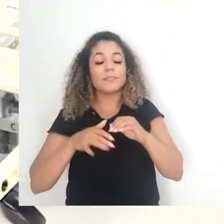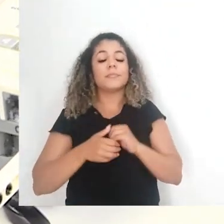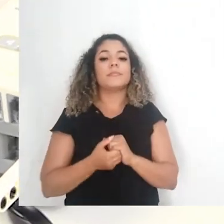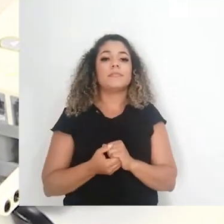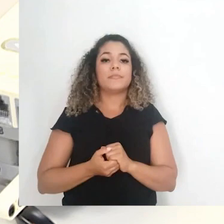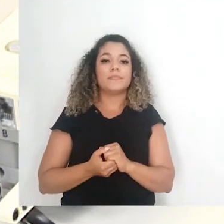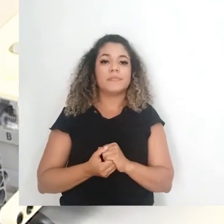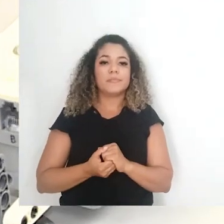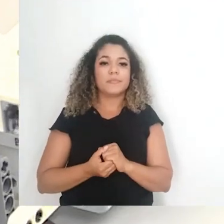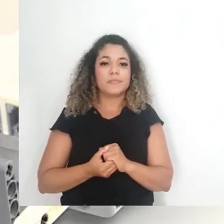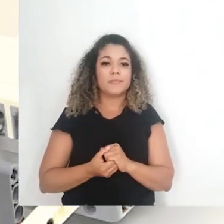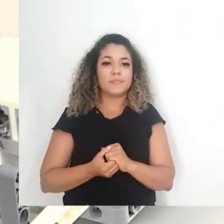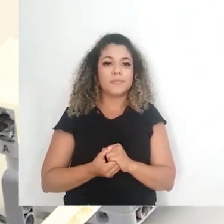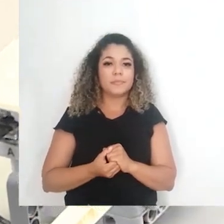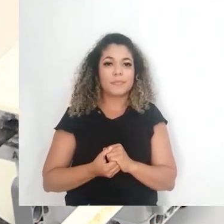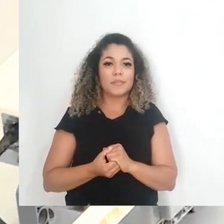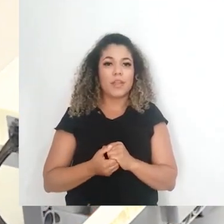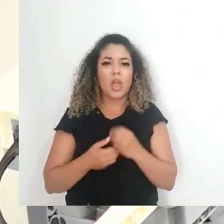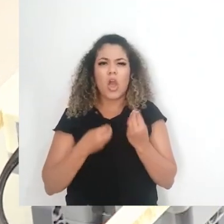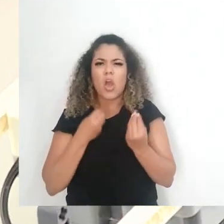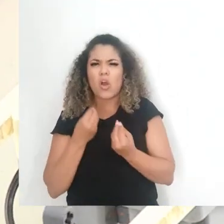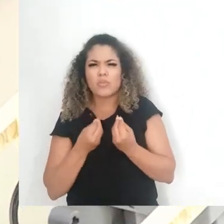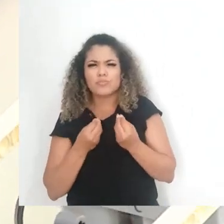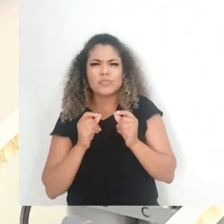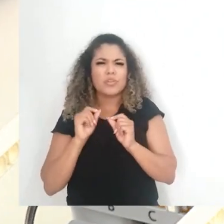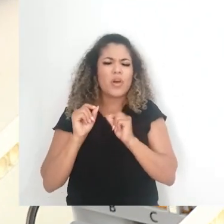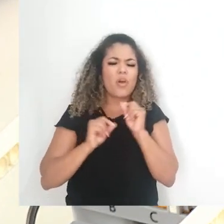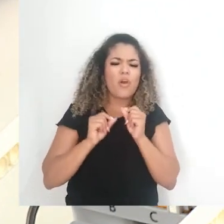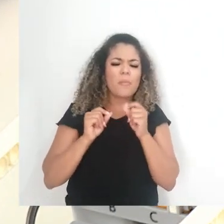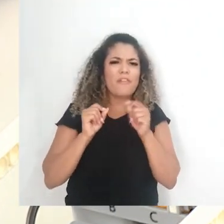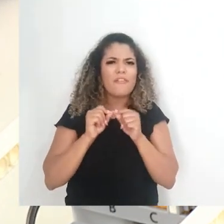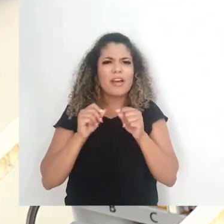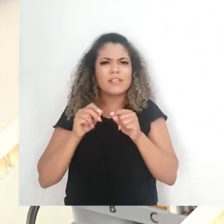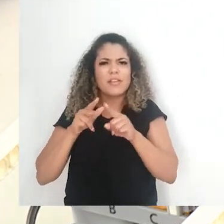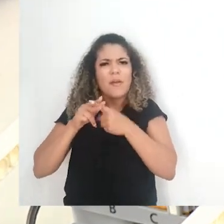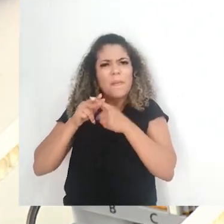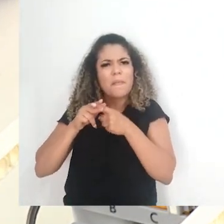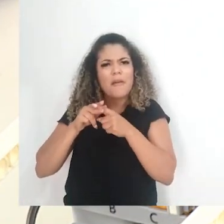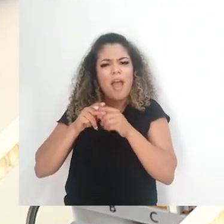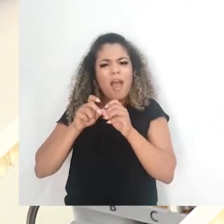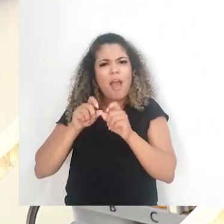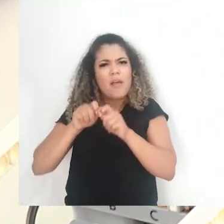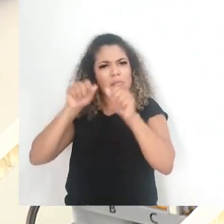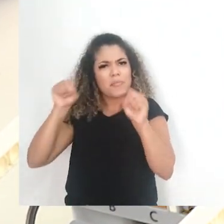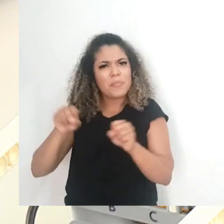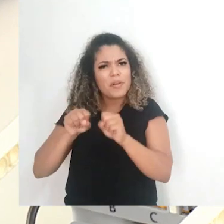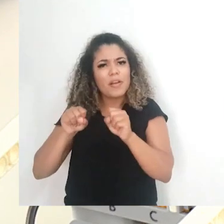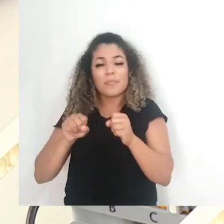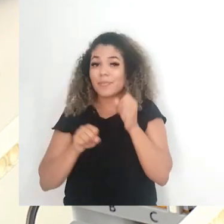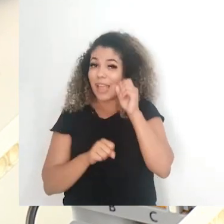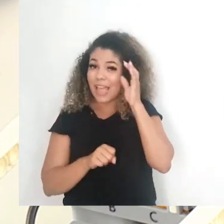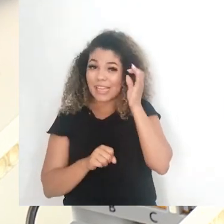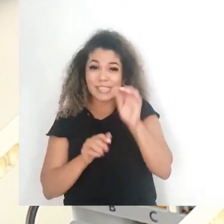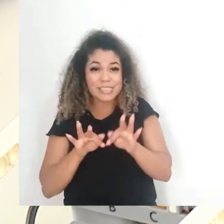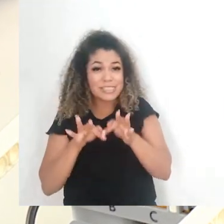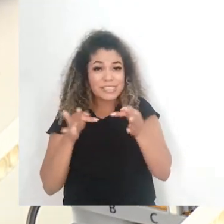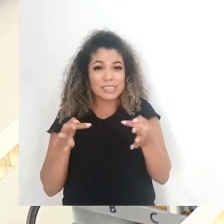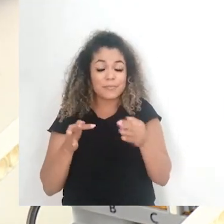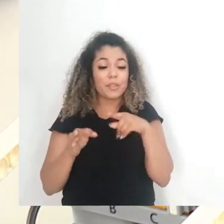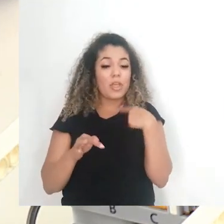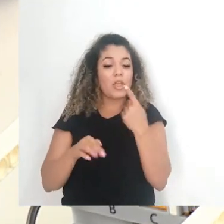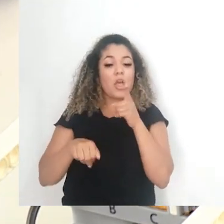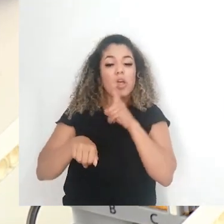essa movimentação. E como é que eu faço para programar o robô? Bom, é muito